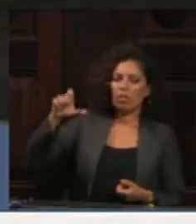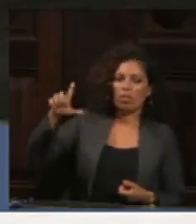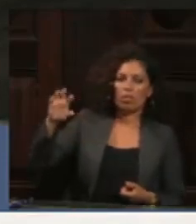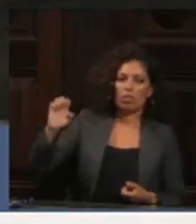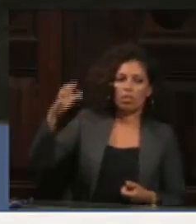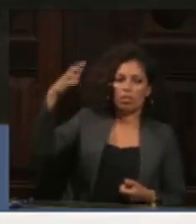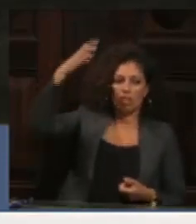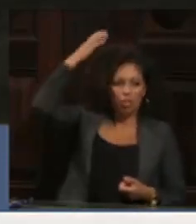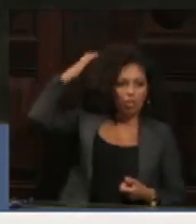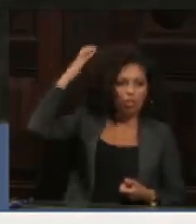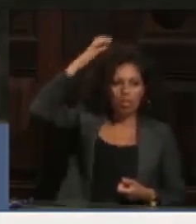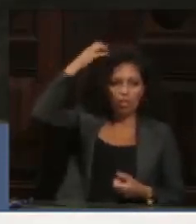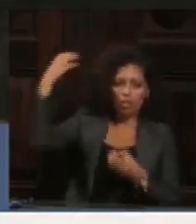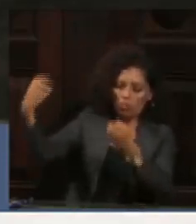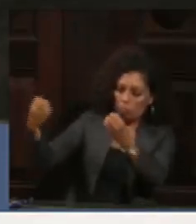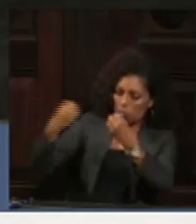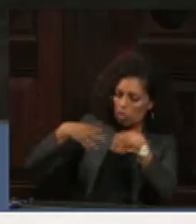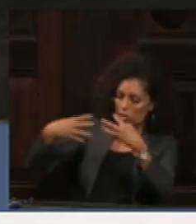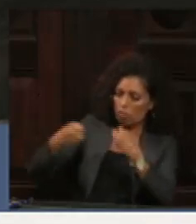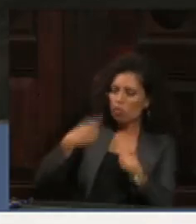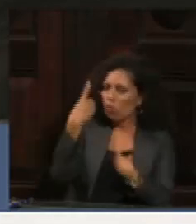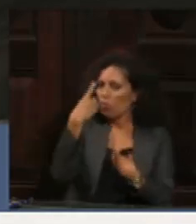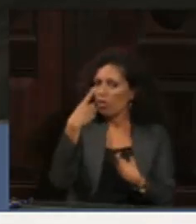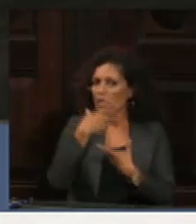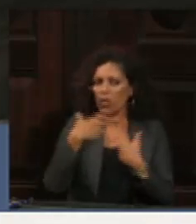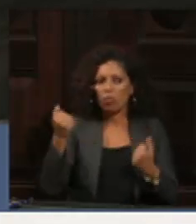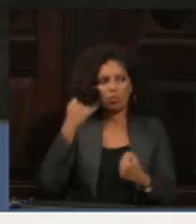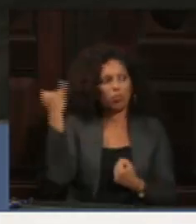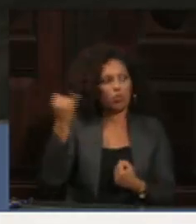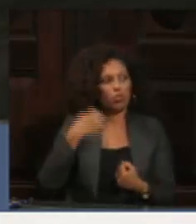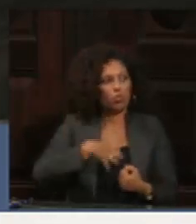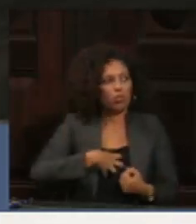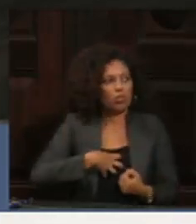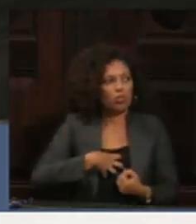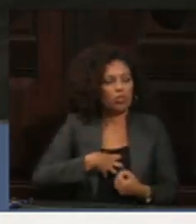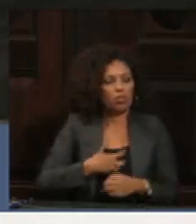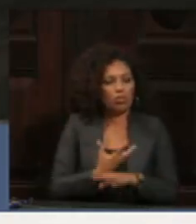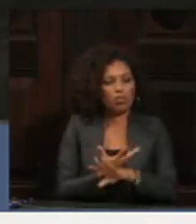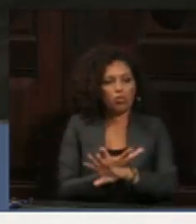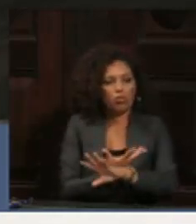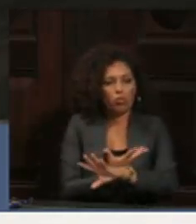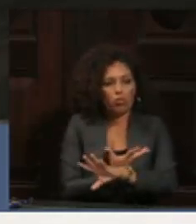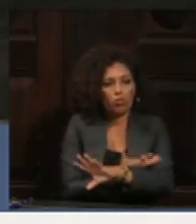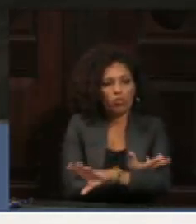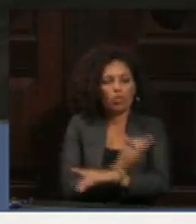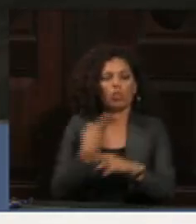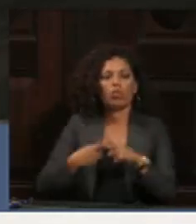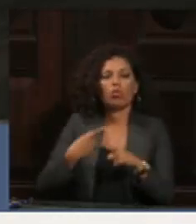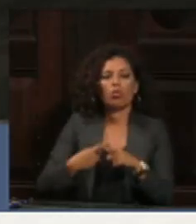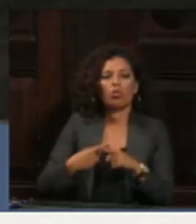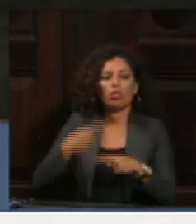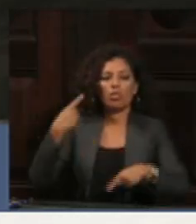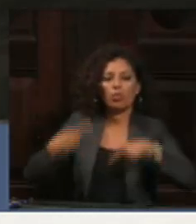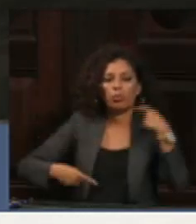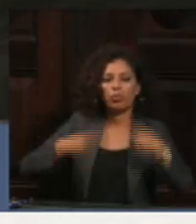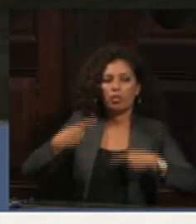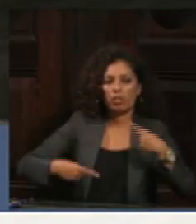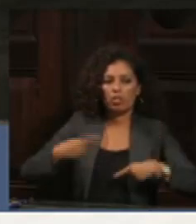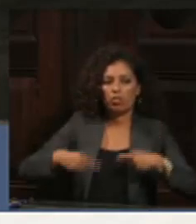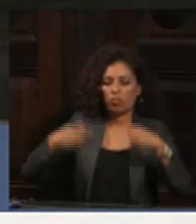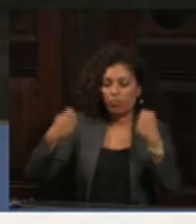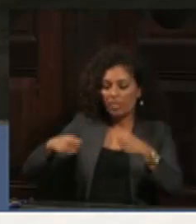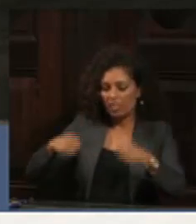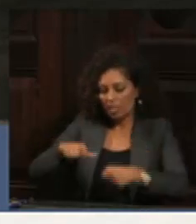que eu fico muito emocionada com as suas lágrimas, porque política deve ser feita com